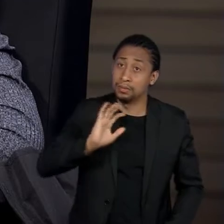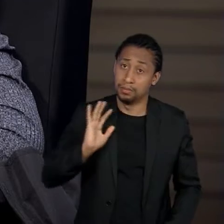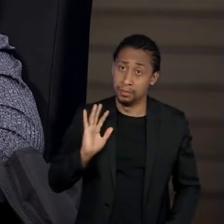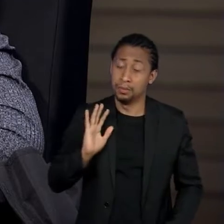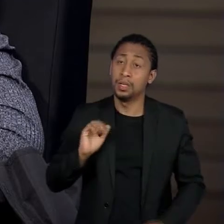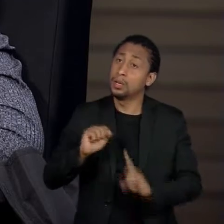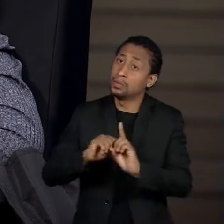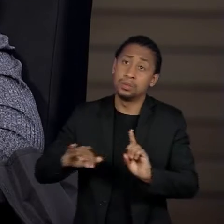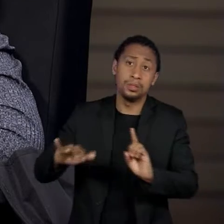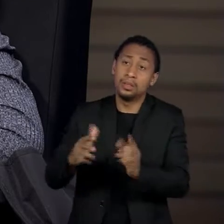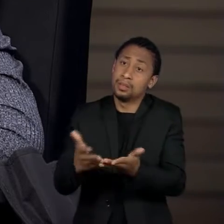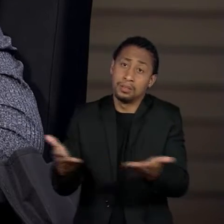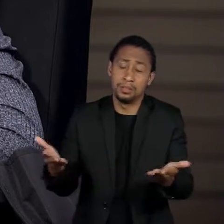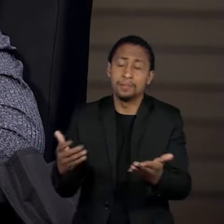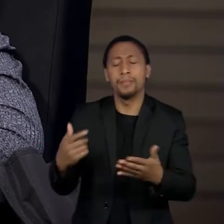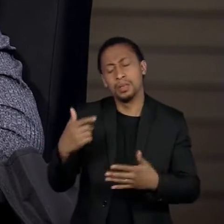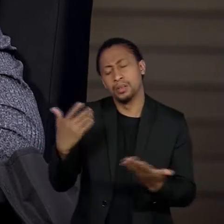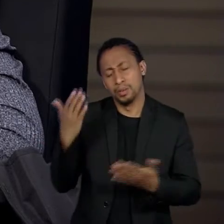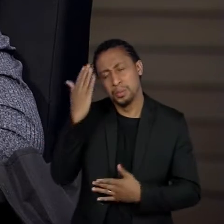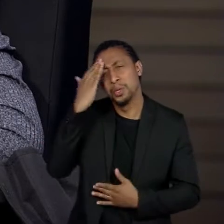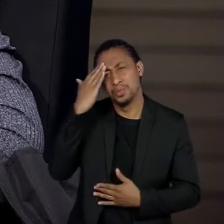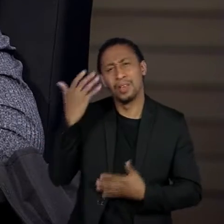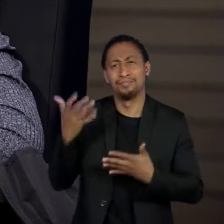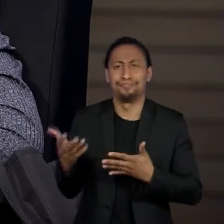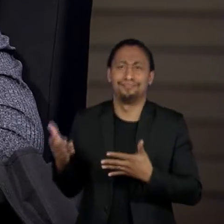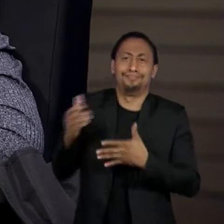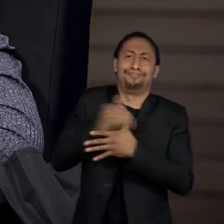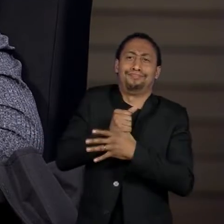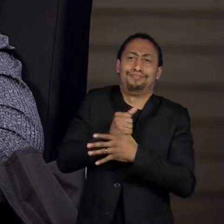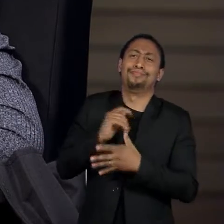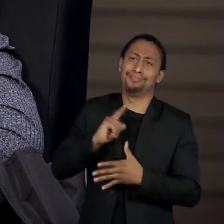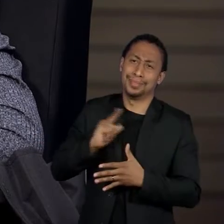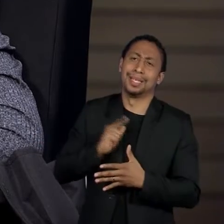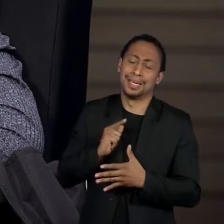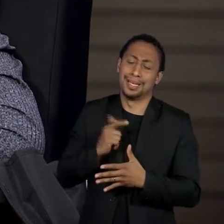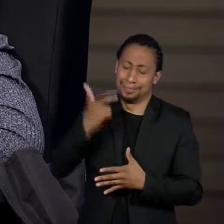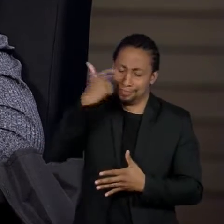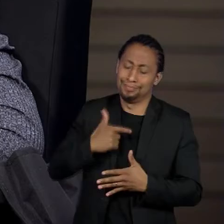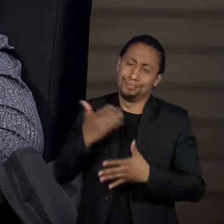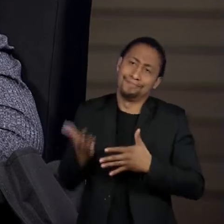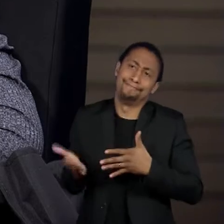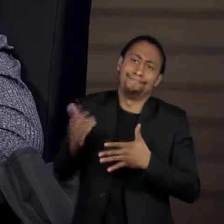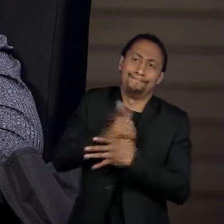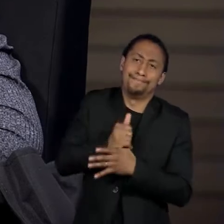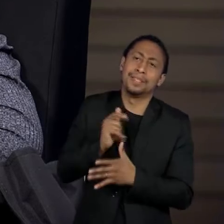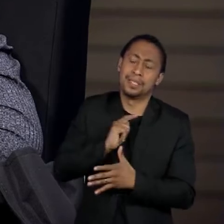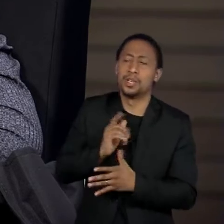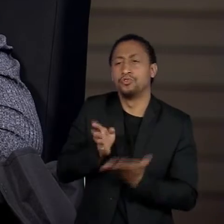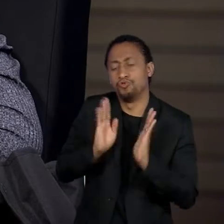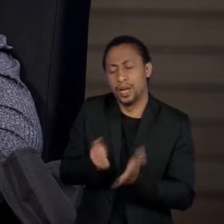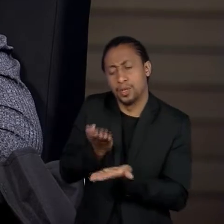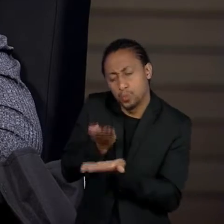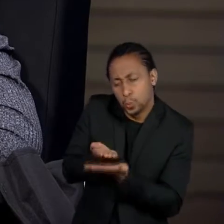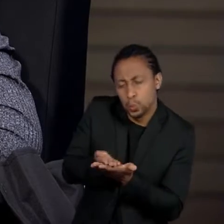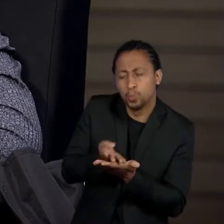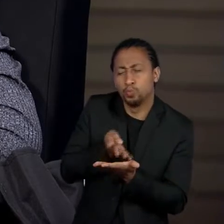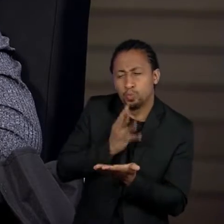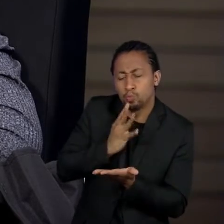muito privilégio, muita vantagem nessa corrida do conhecimento